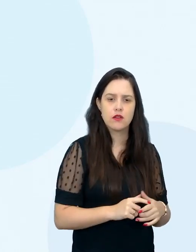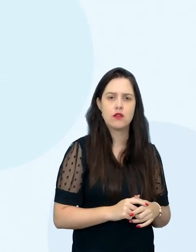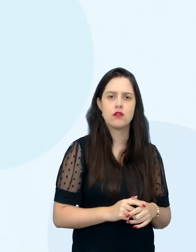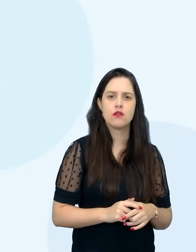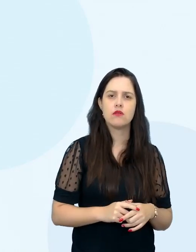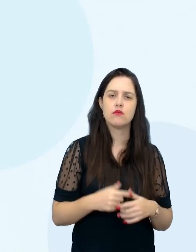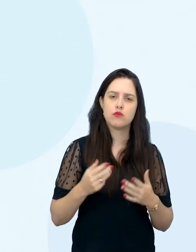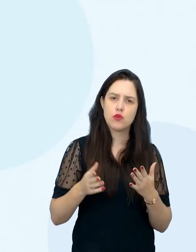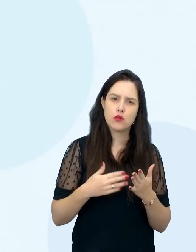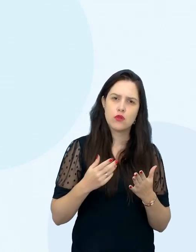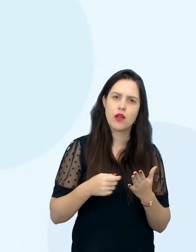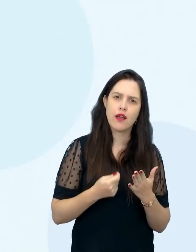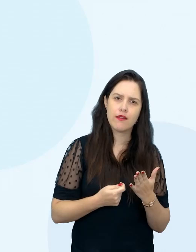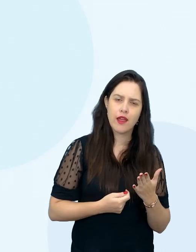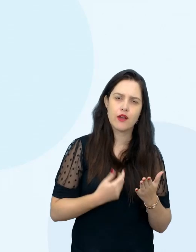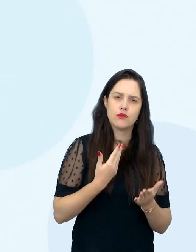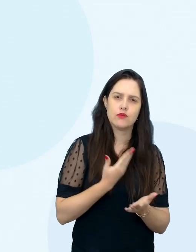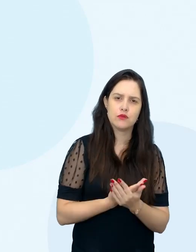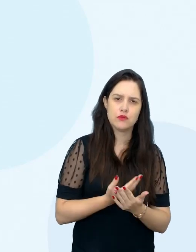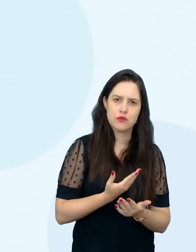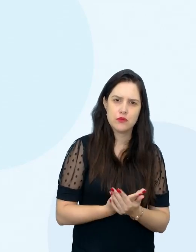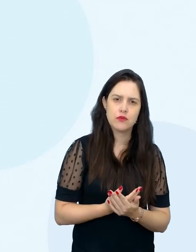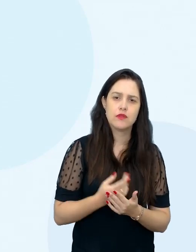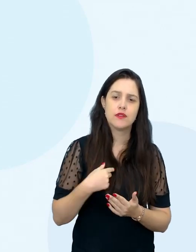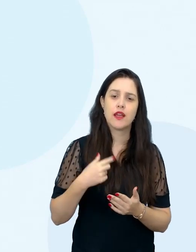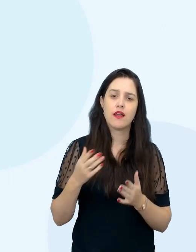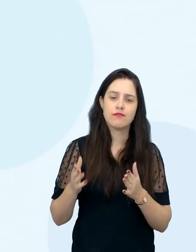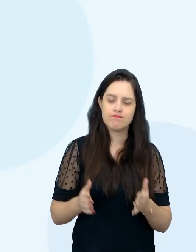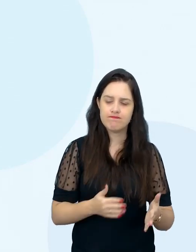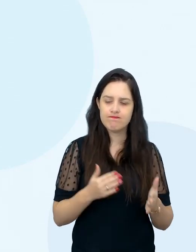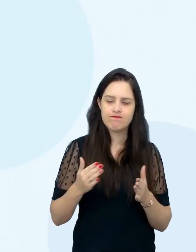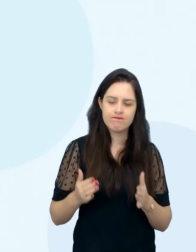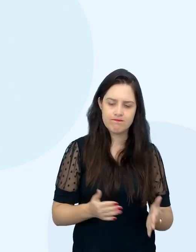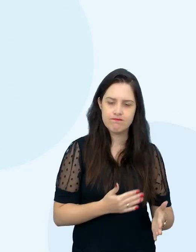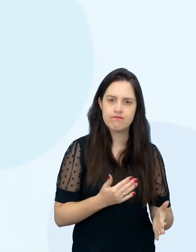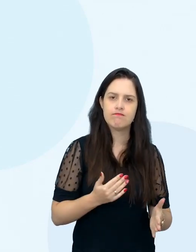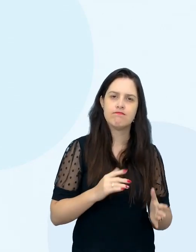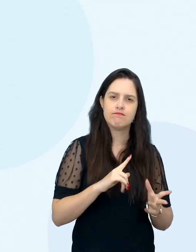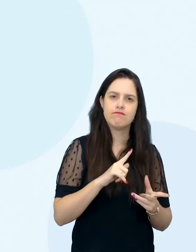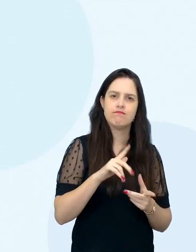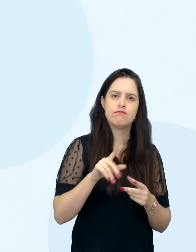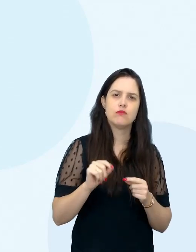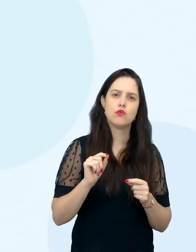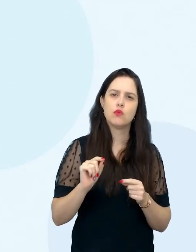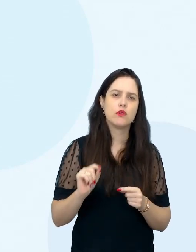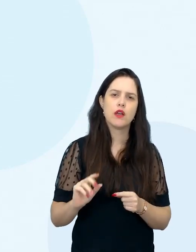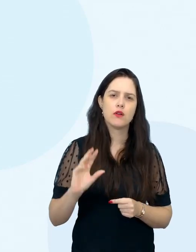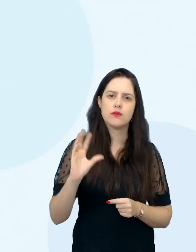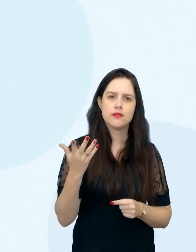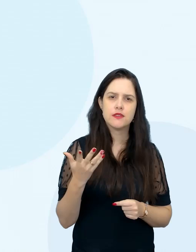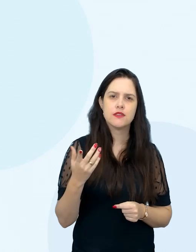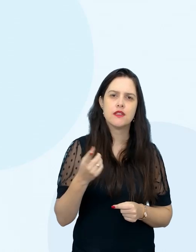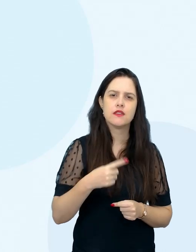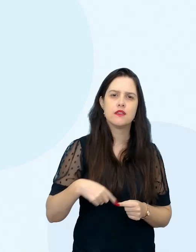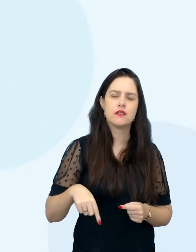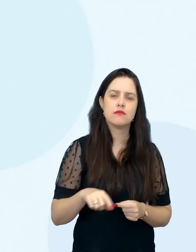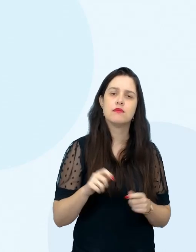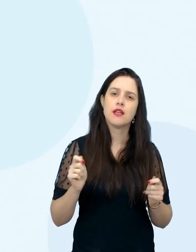do caderno do estudante de História e Geografia da SEDUC do 5º ano, certo? Então, ele